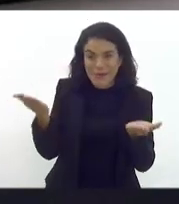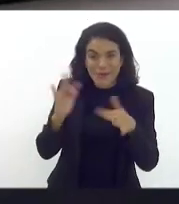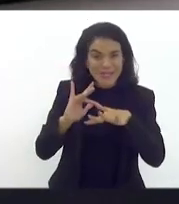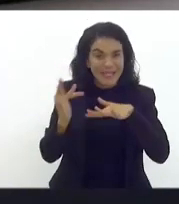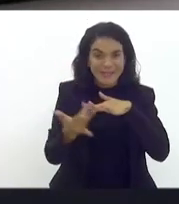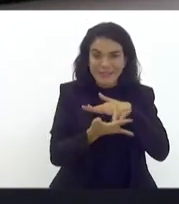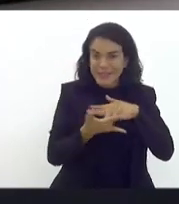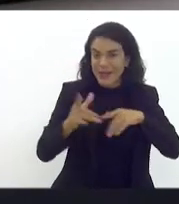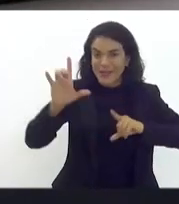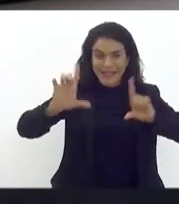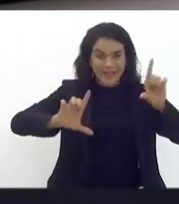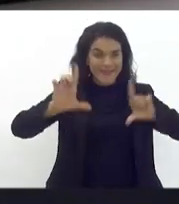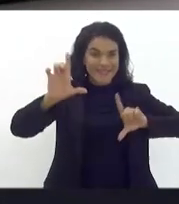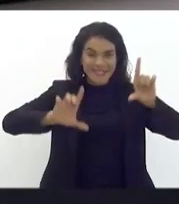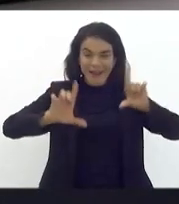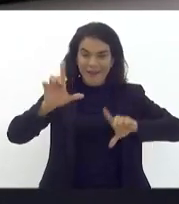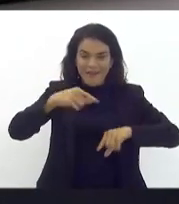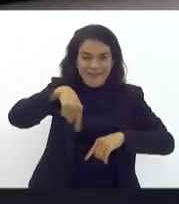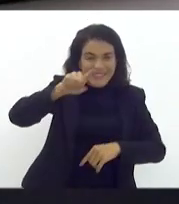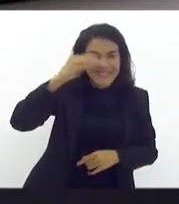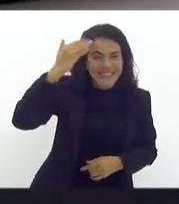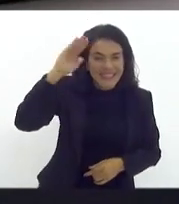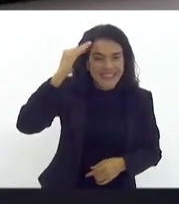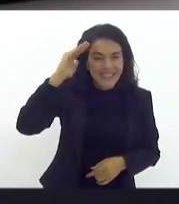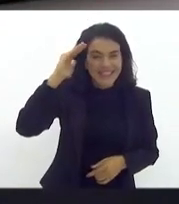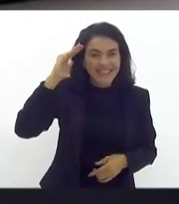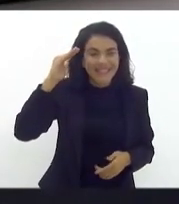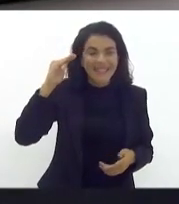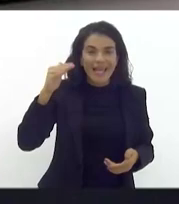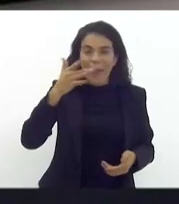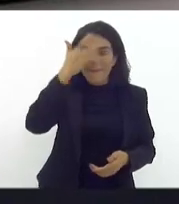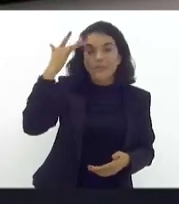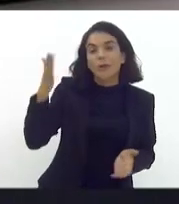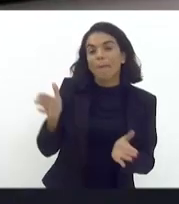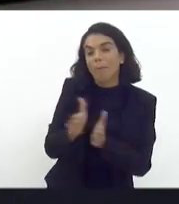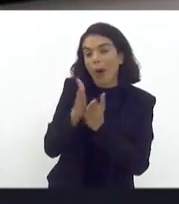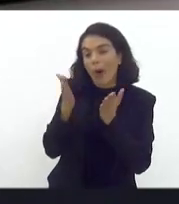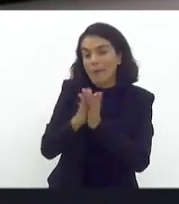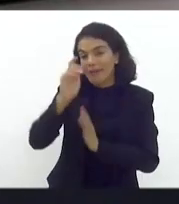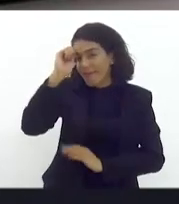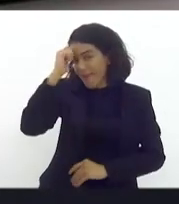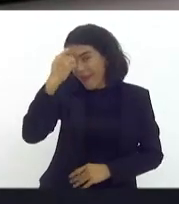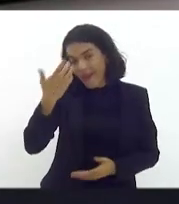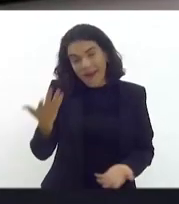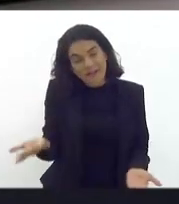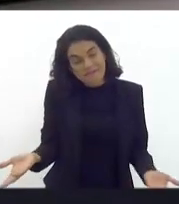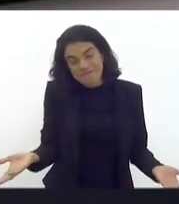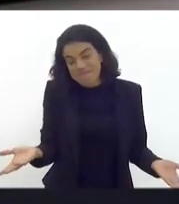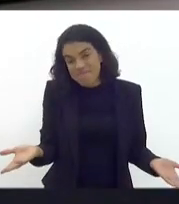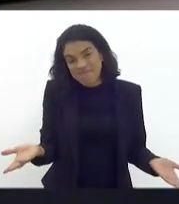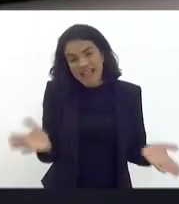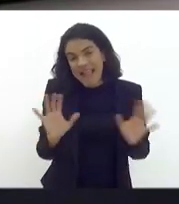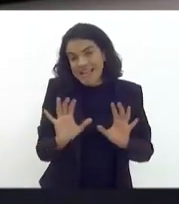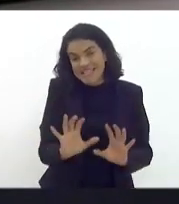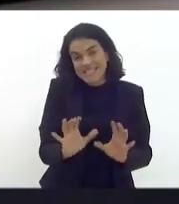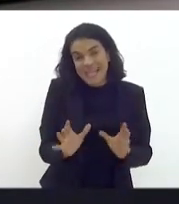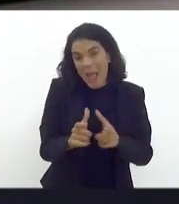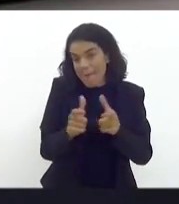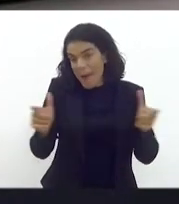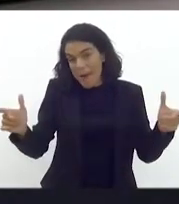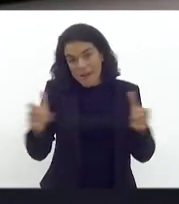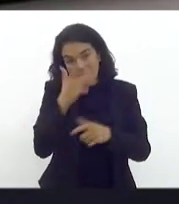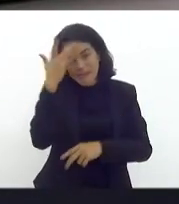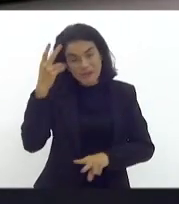sociais na televisão Vocês estão entendendo que então é a pessoa pobre e negro não é por nada que a nossa população carcerária